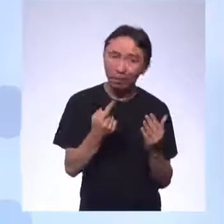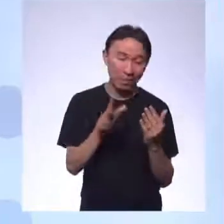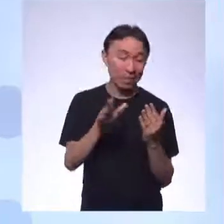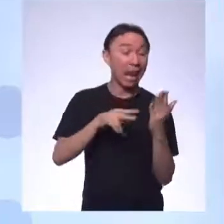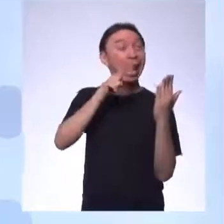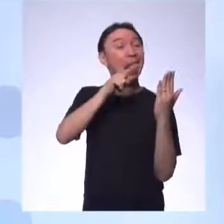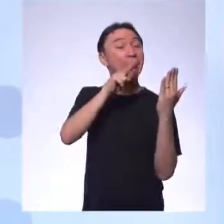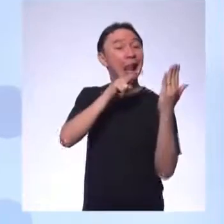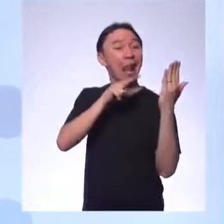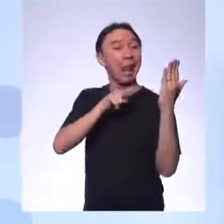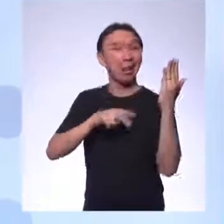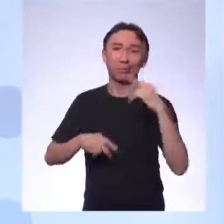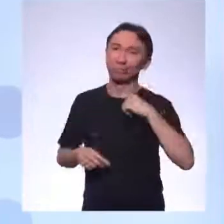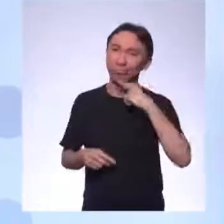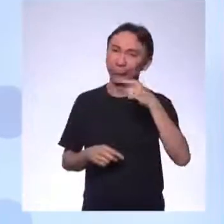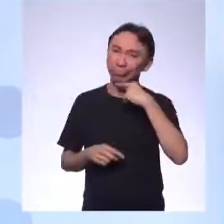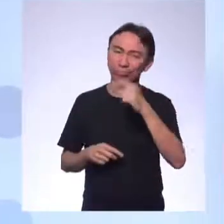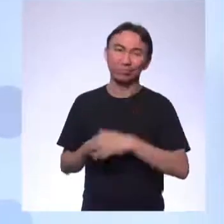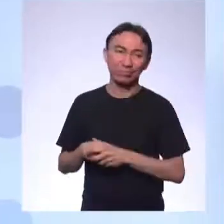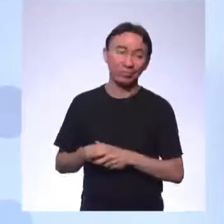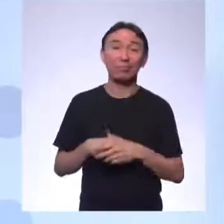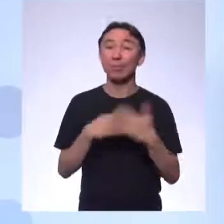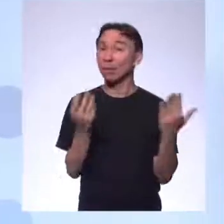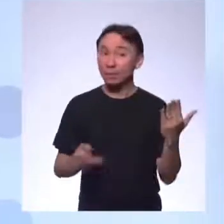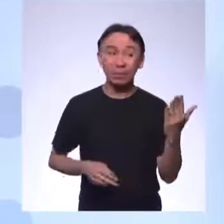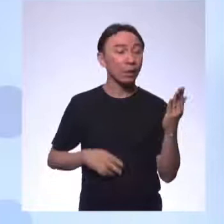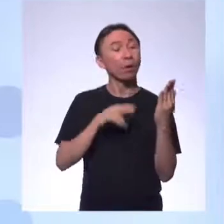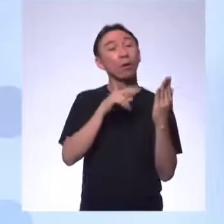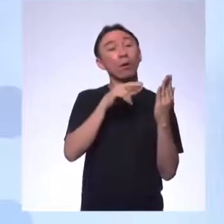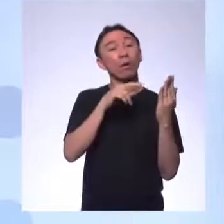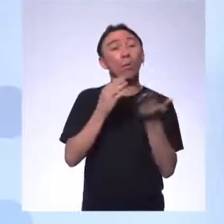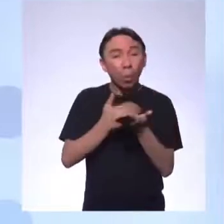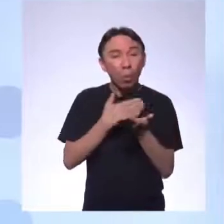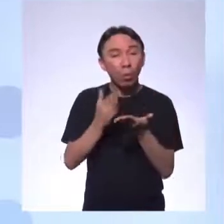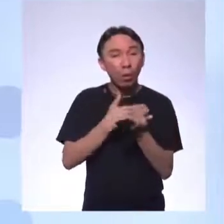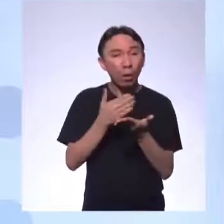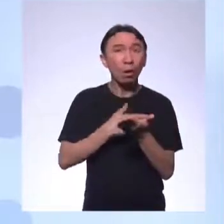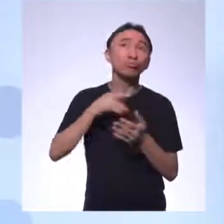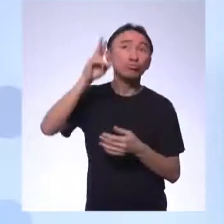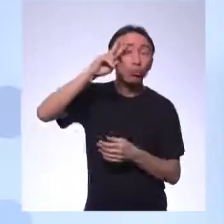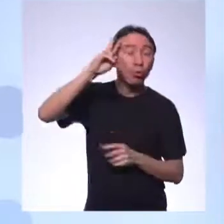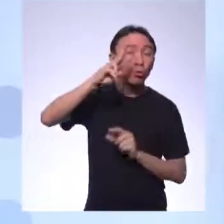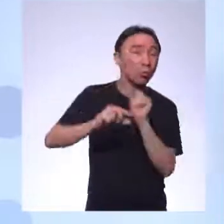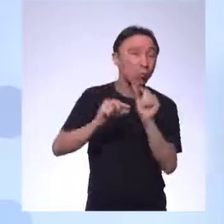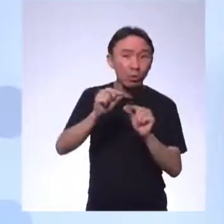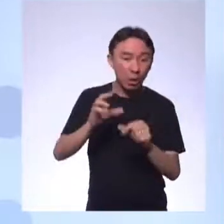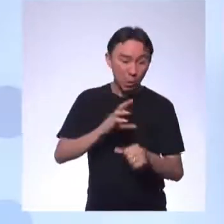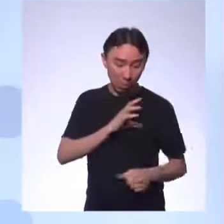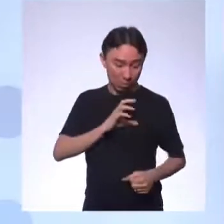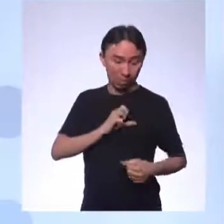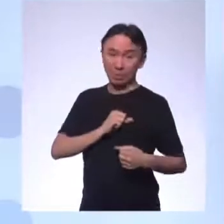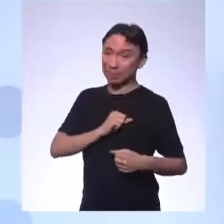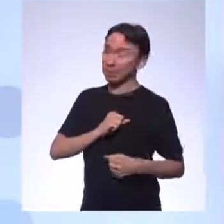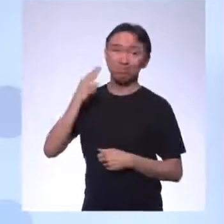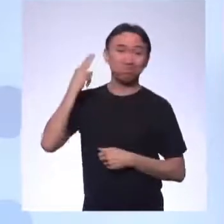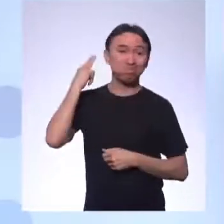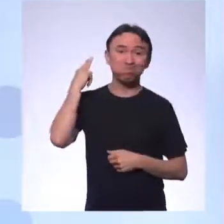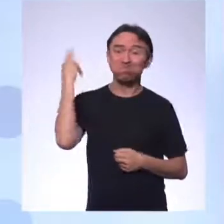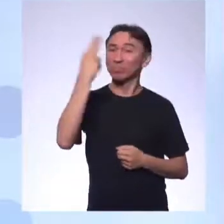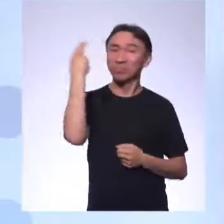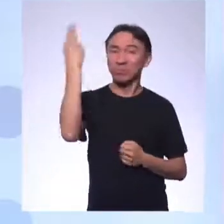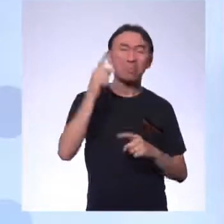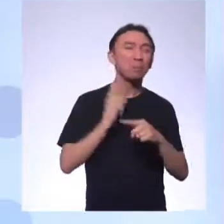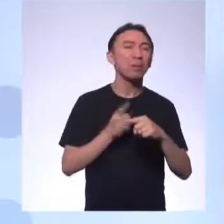ler o livro inteiro não dá. Então, o livro é a história de um amor impossível. Por que é um amor impossível? É a história de um